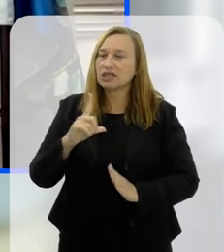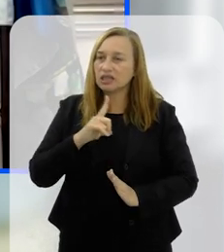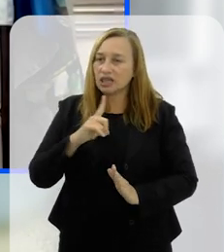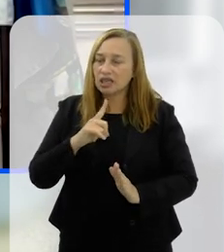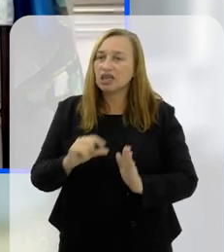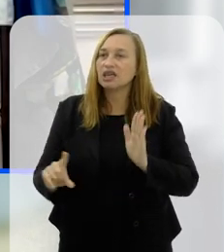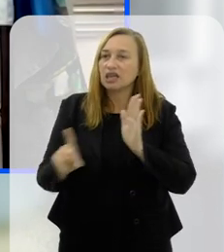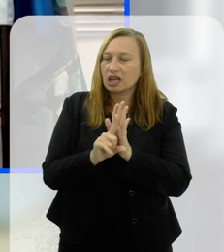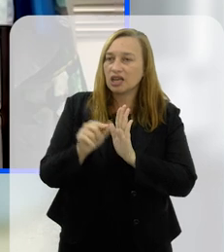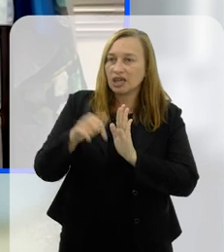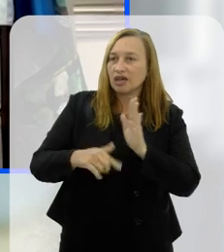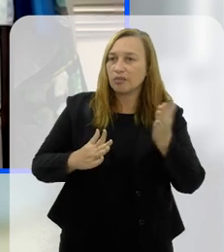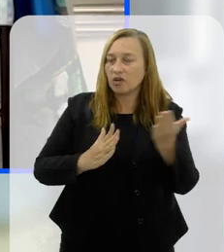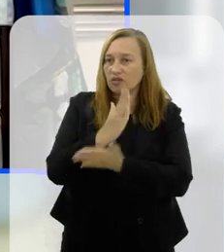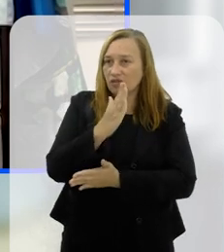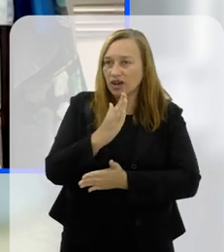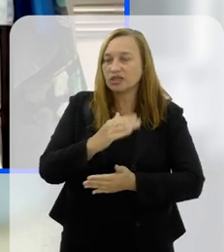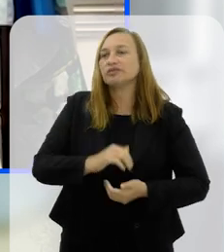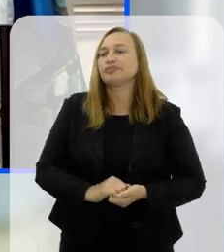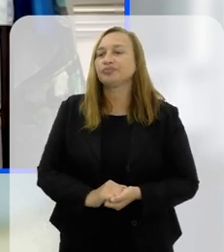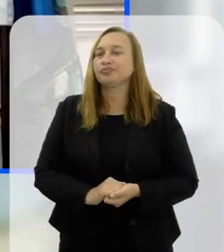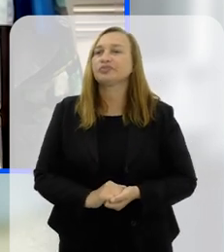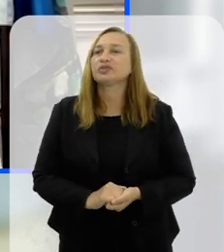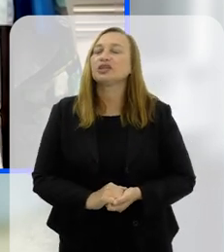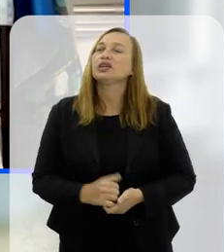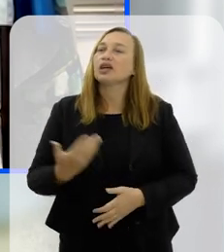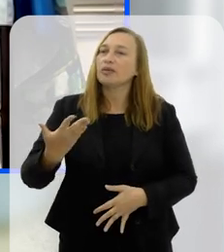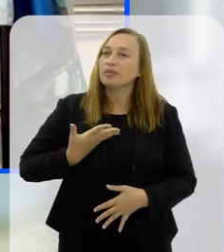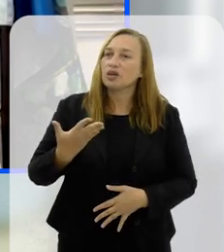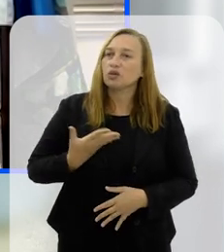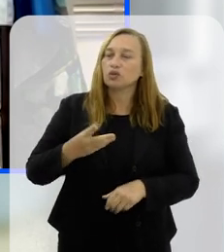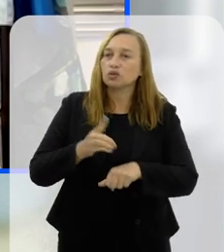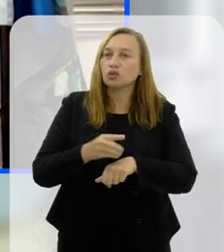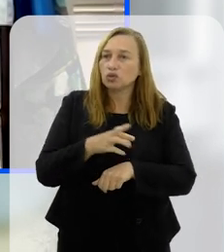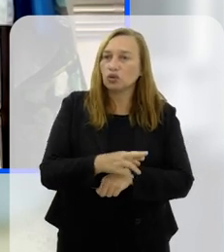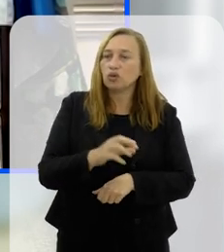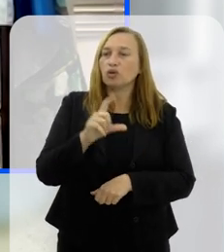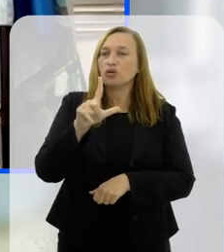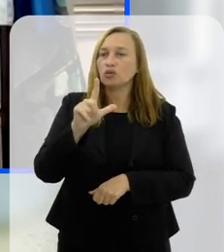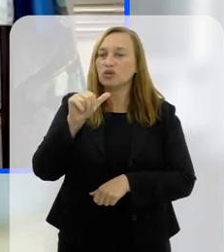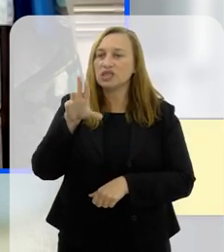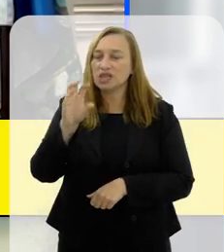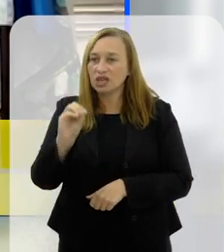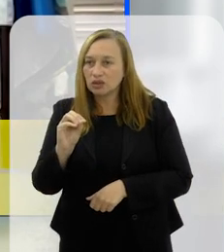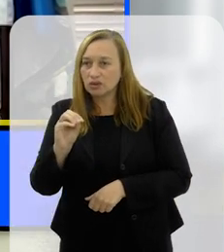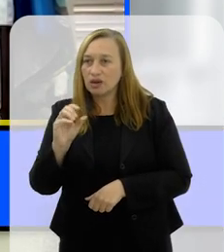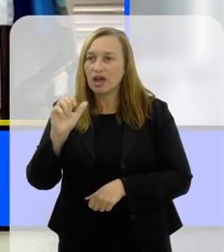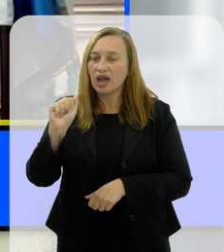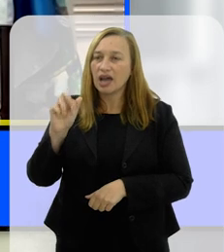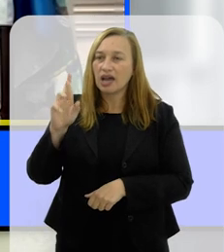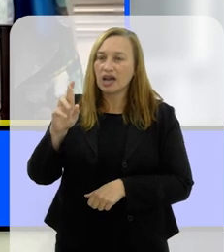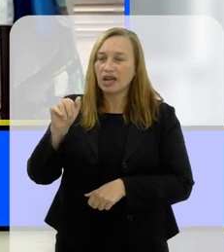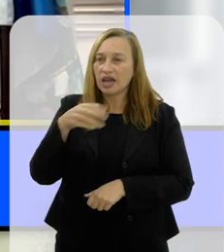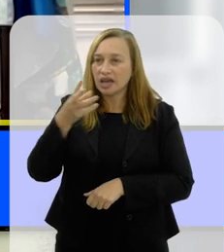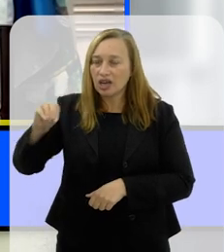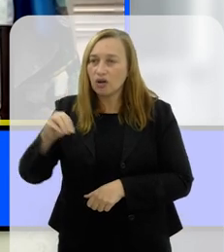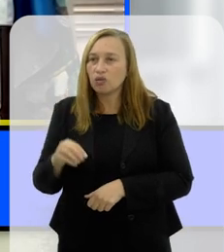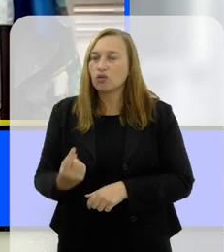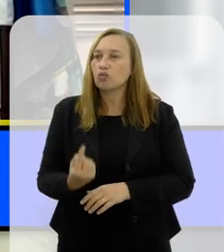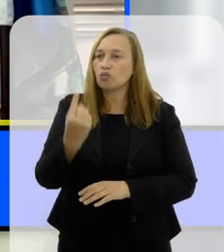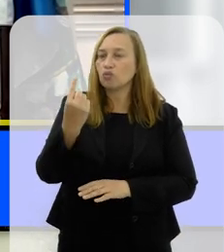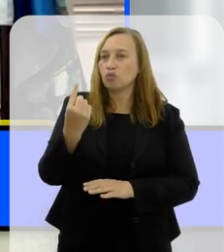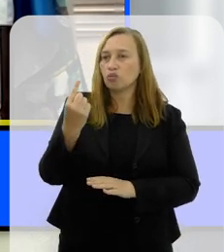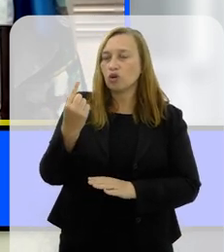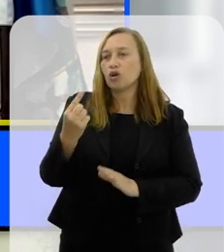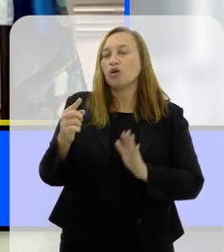aprovado aqui certo através do nosso amigo aí Dr Luciana Aragão tá um dos projetos